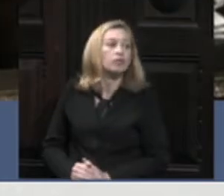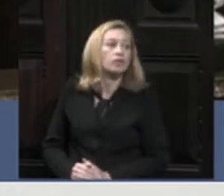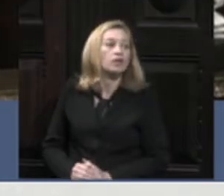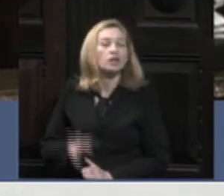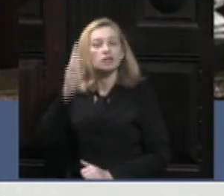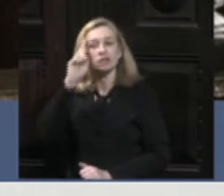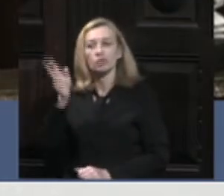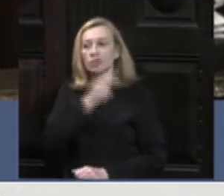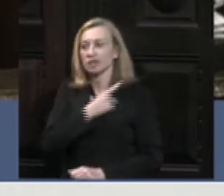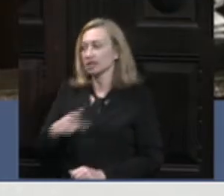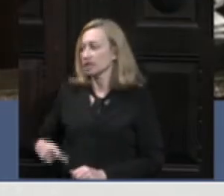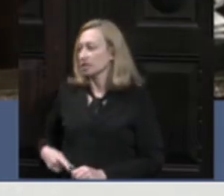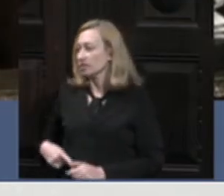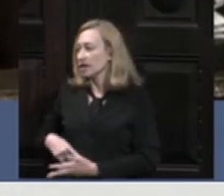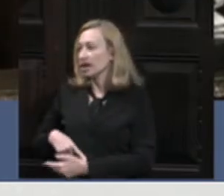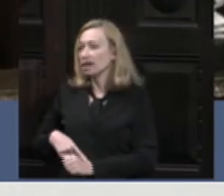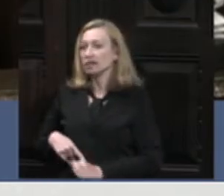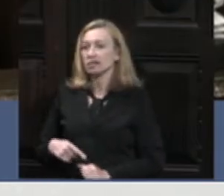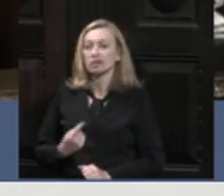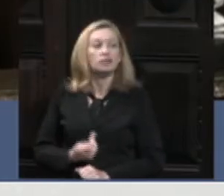senhor presidente,